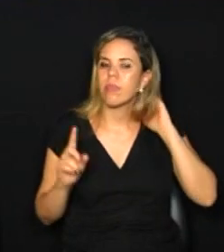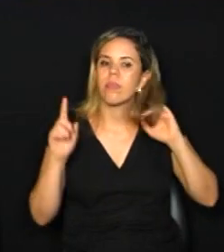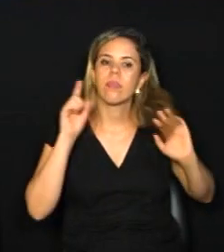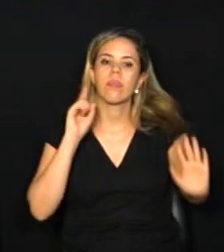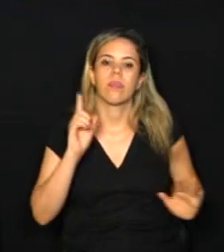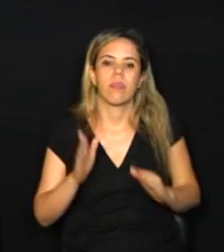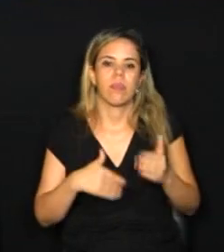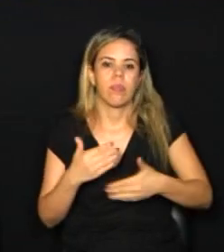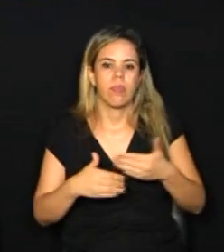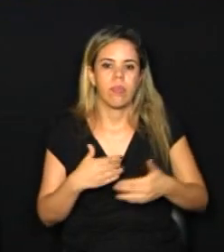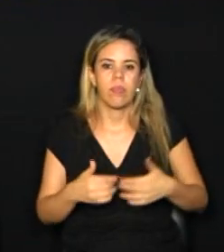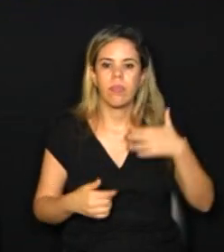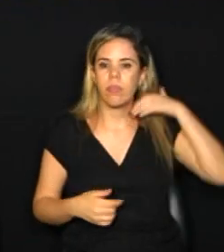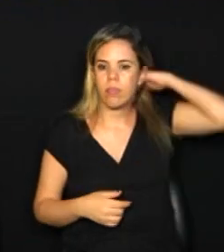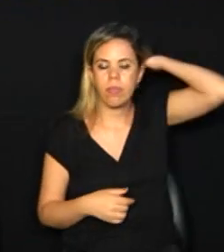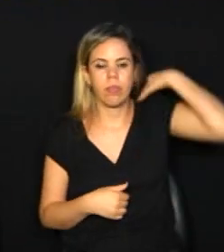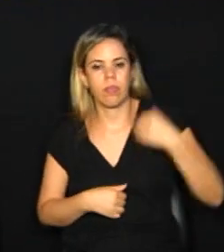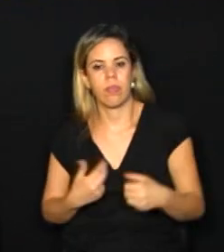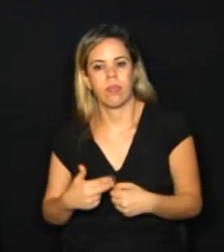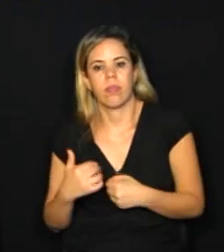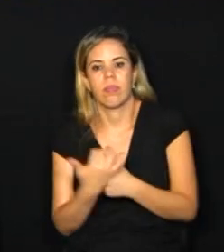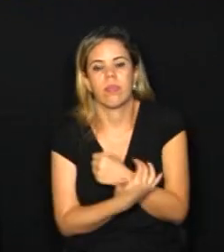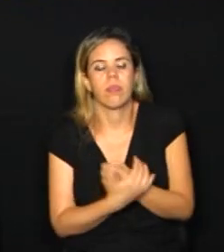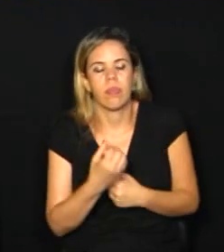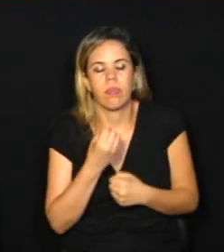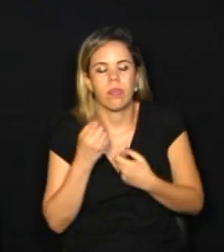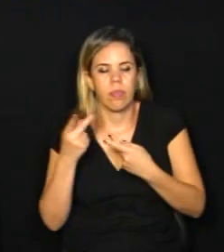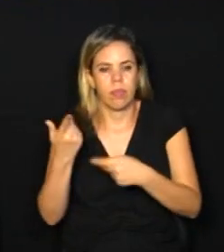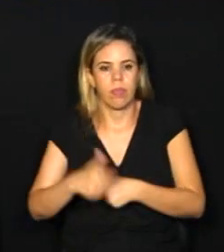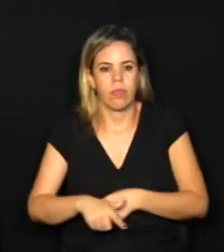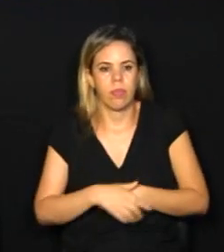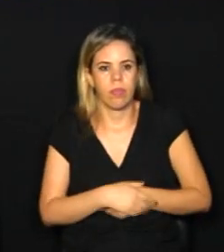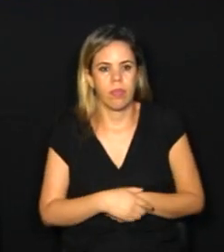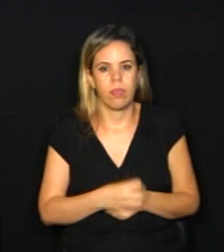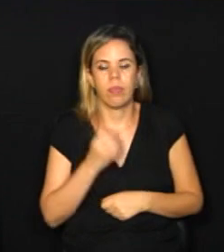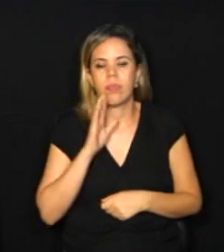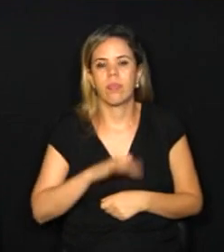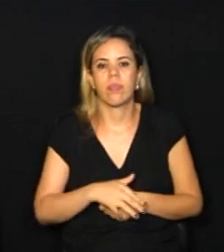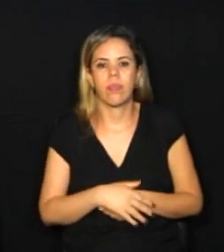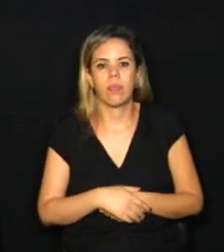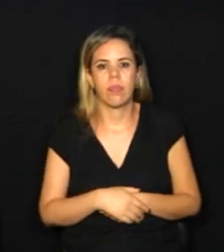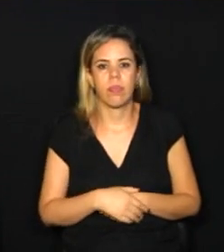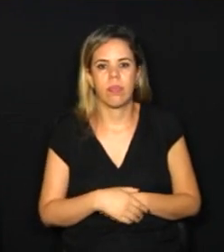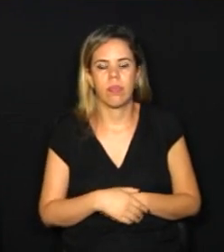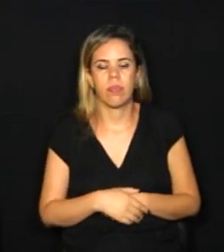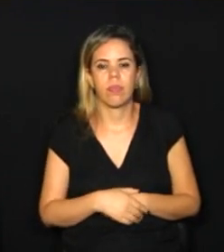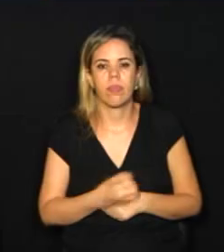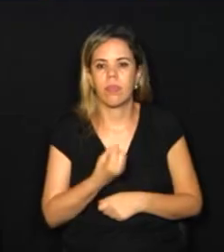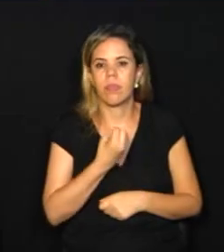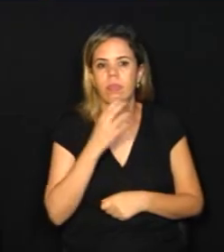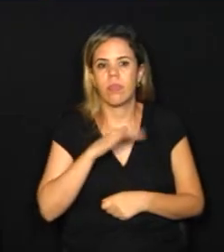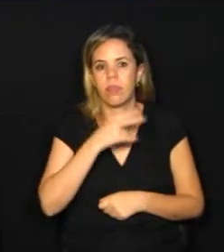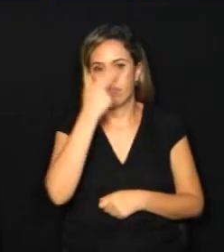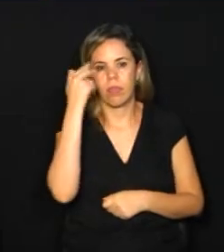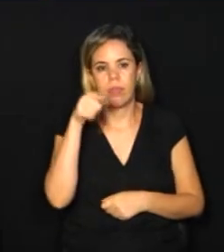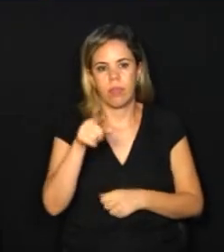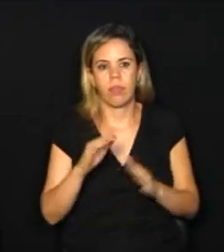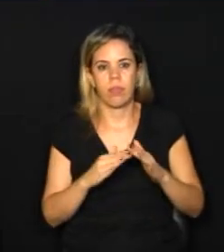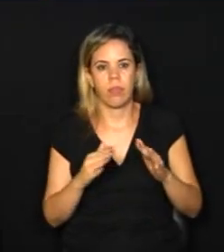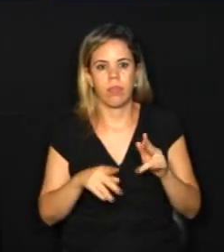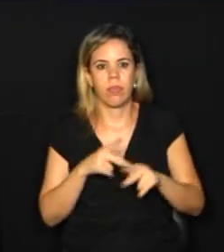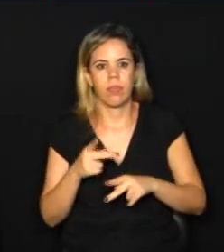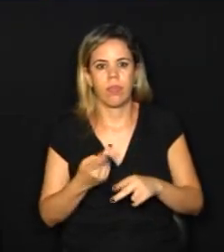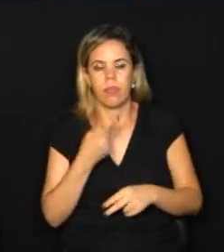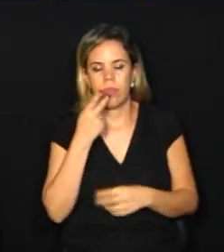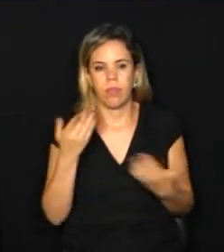nós fazemos da Covid-19. Então, seja bem-vinda novamente e boa tarde. Boa tarde, Gabriel. Boa tarde a você de casa. E a gente que